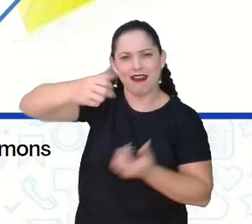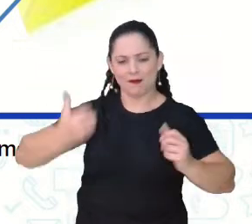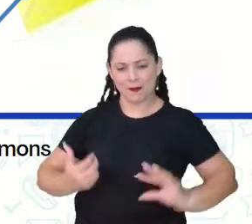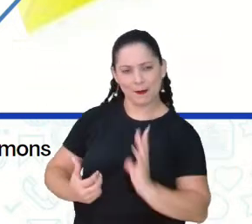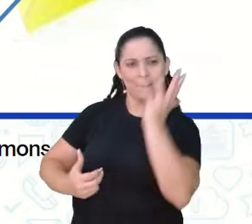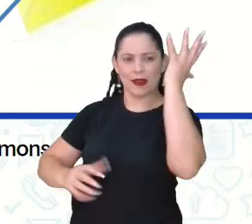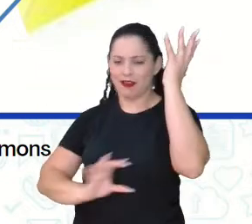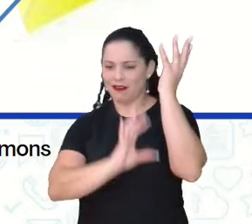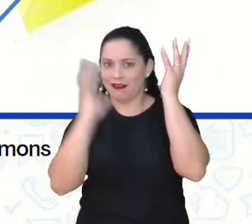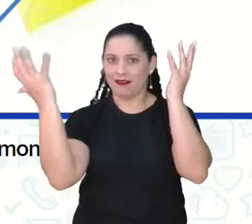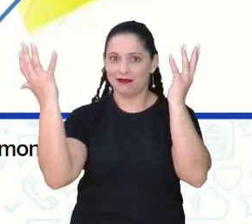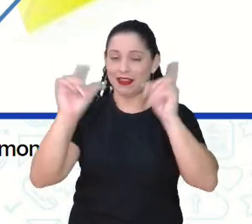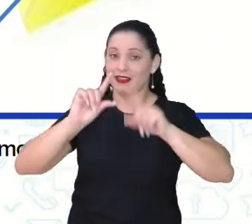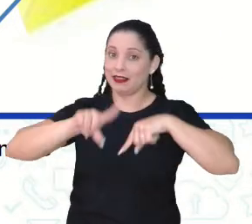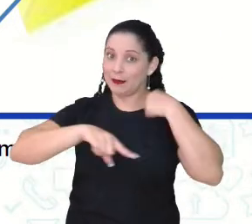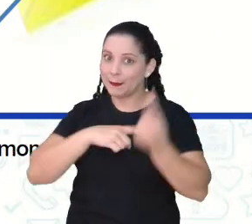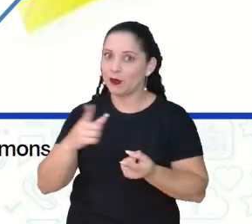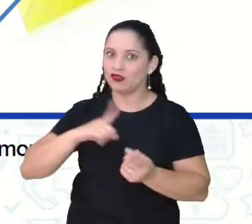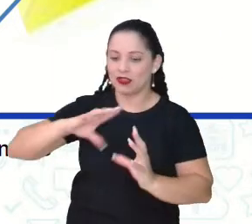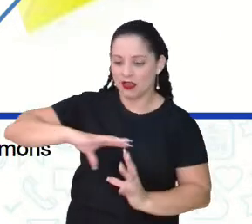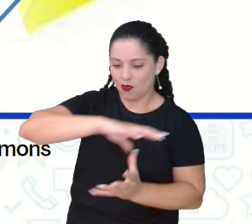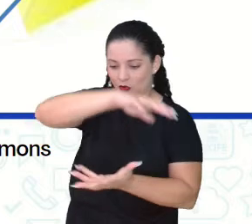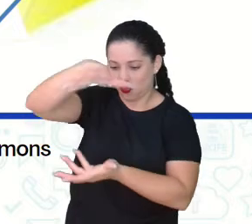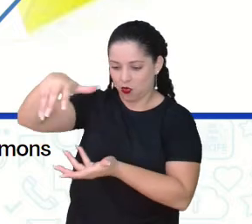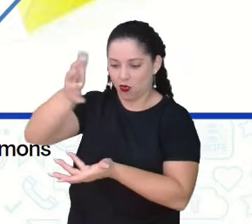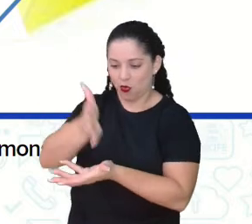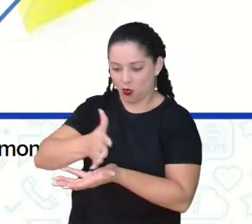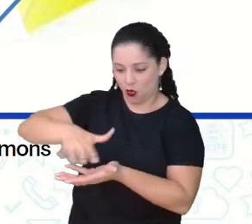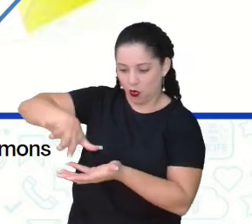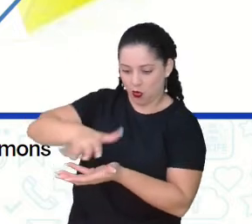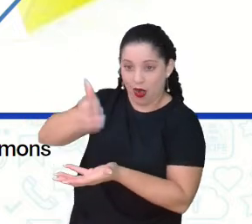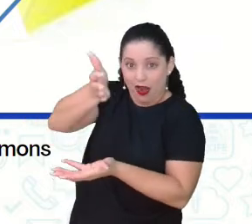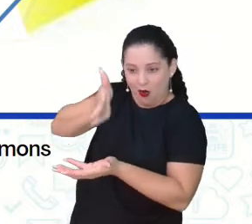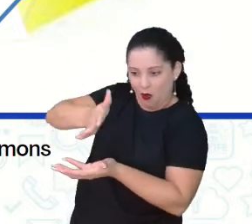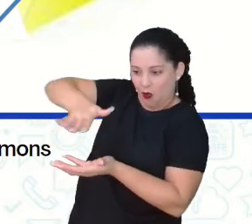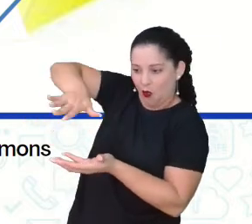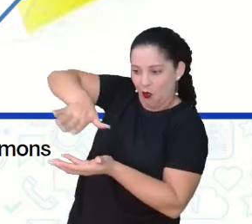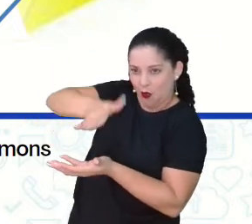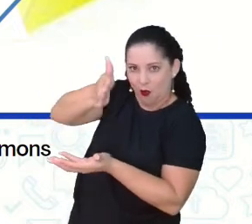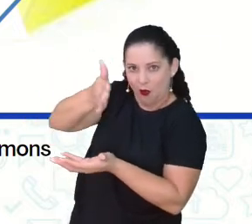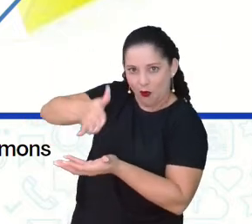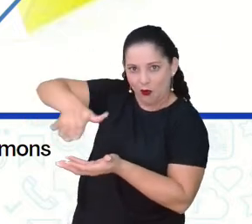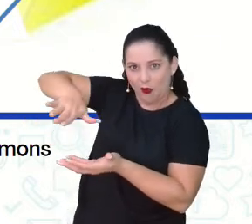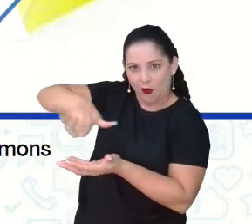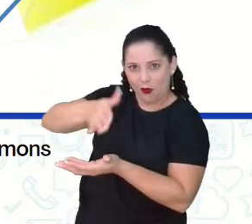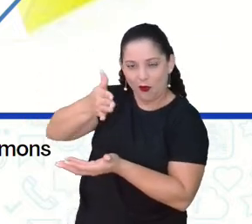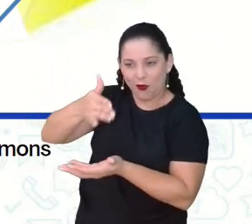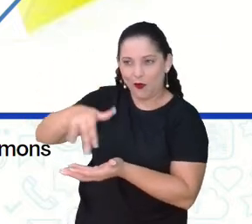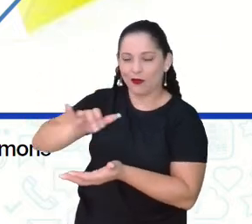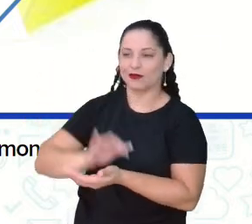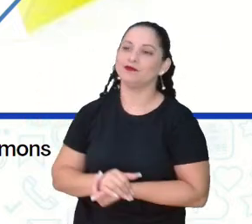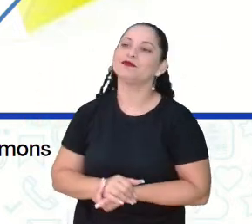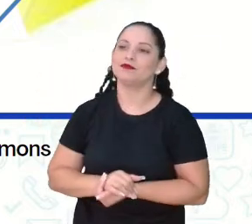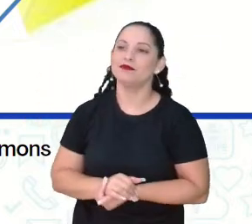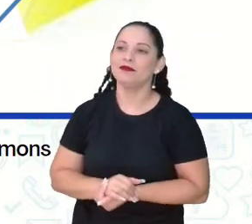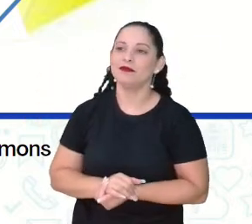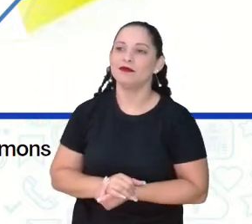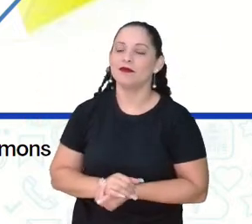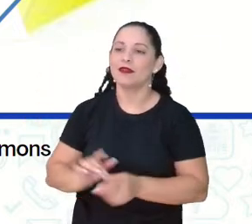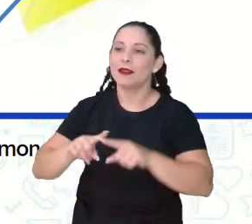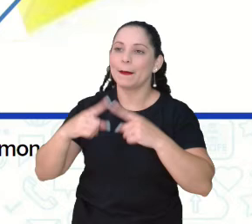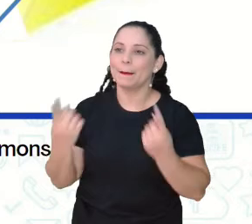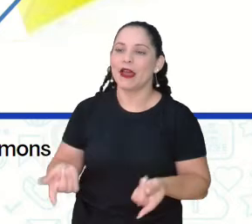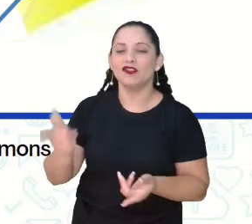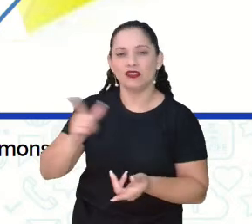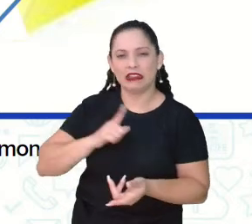nós temos o manto superior, que Sabino já deu aí uma informação. Parabéns. Só que existe o manto